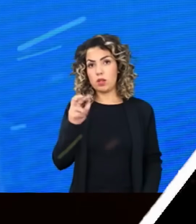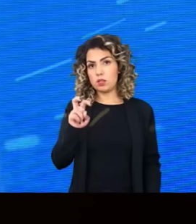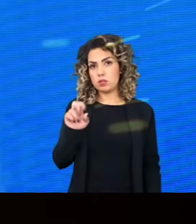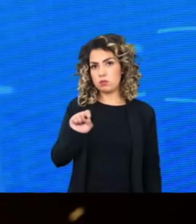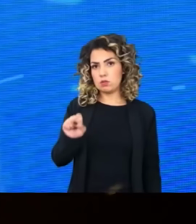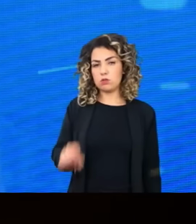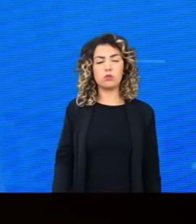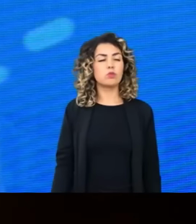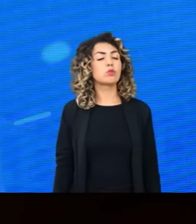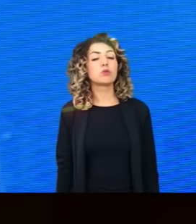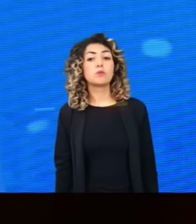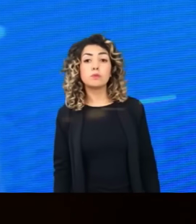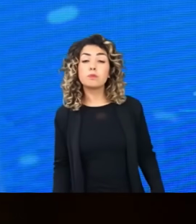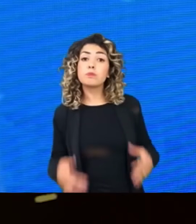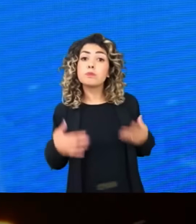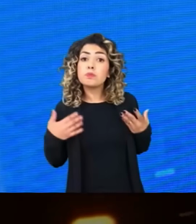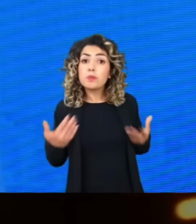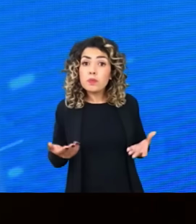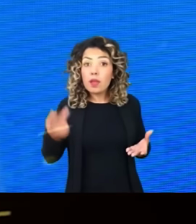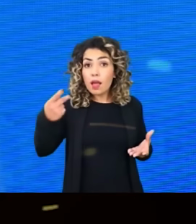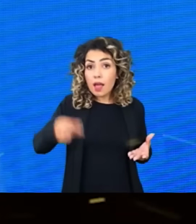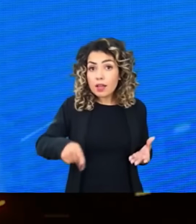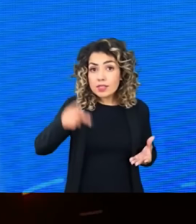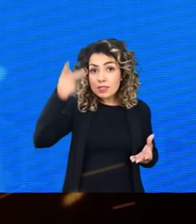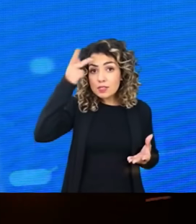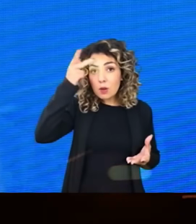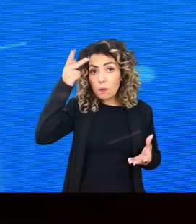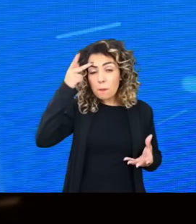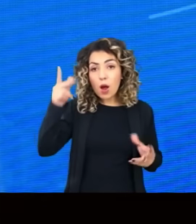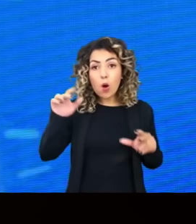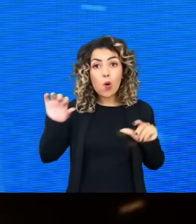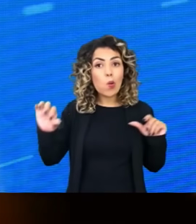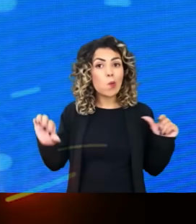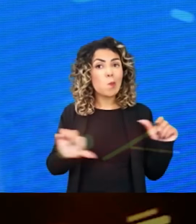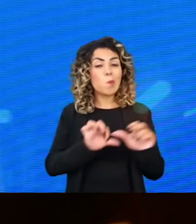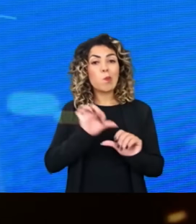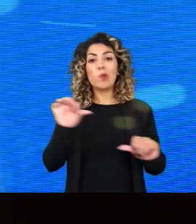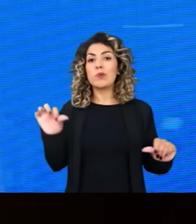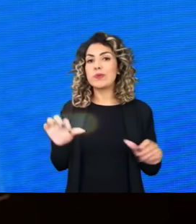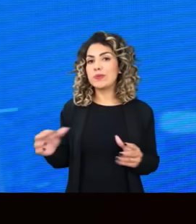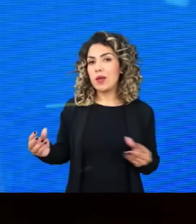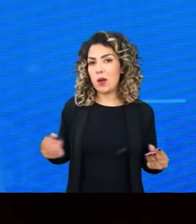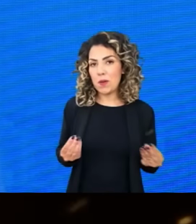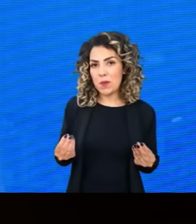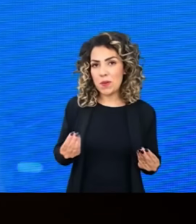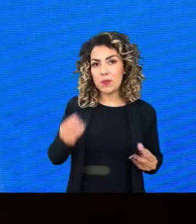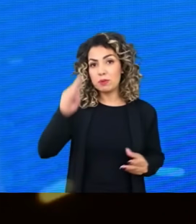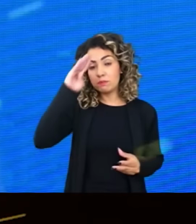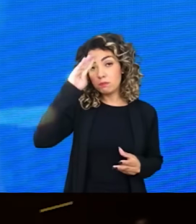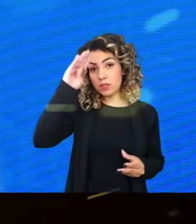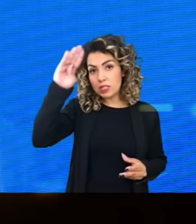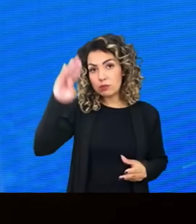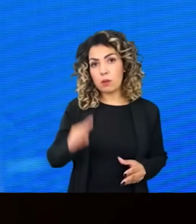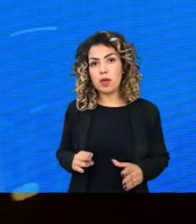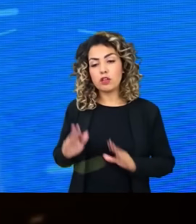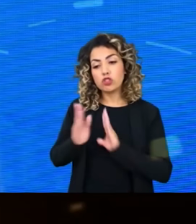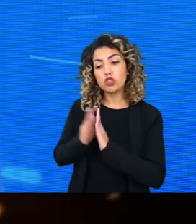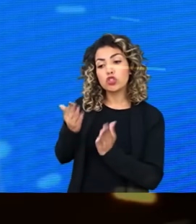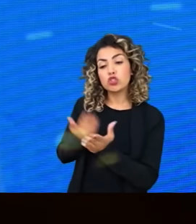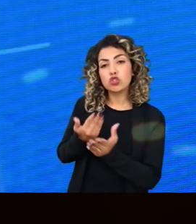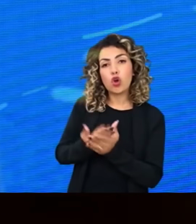transformar a cidade de São Paulo é na escola Olímpica nós vamos gerar 2 milhões de